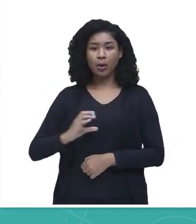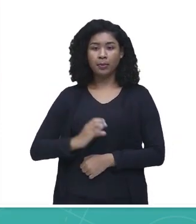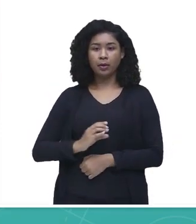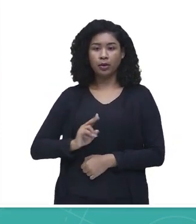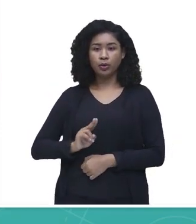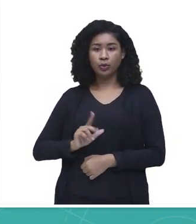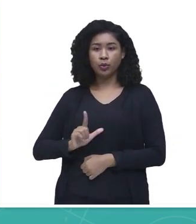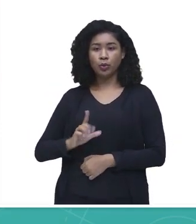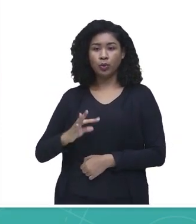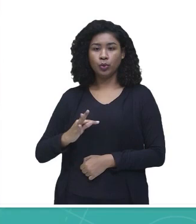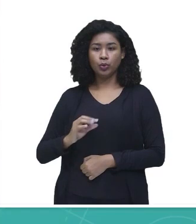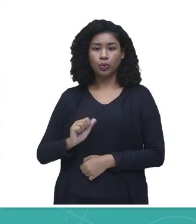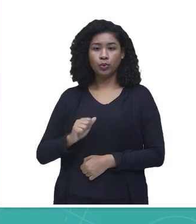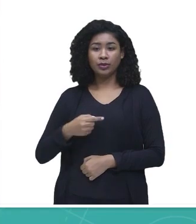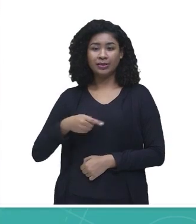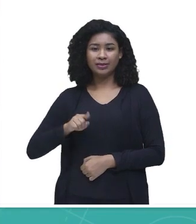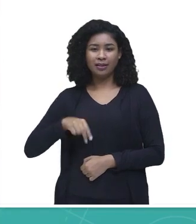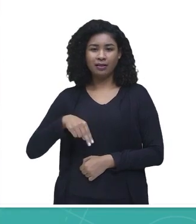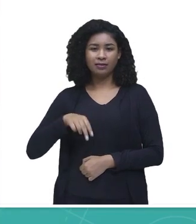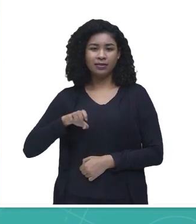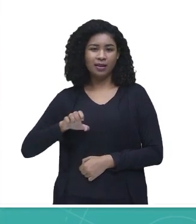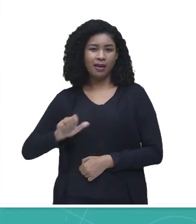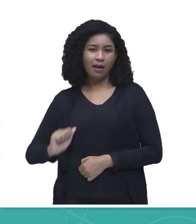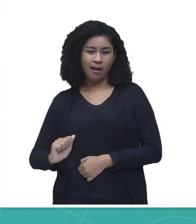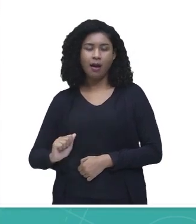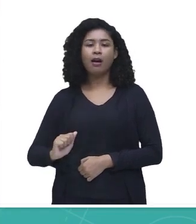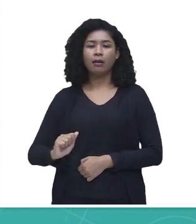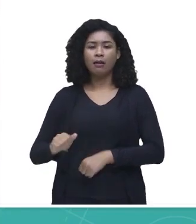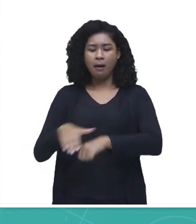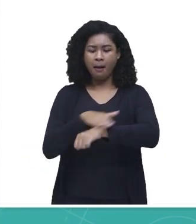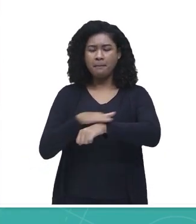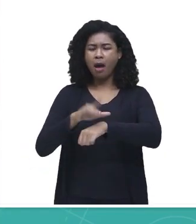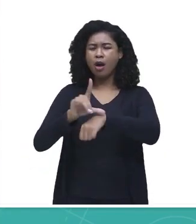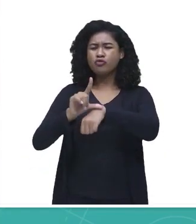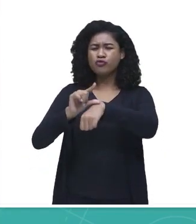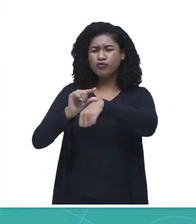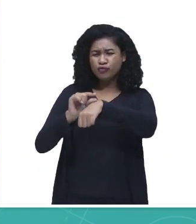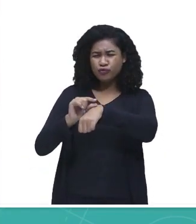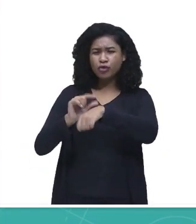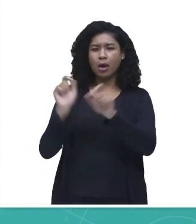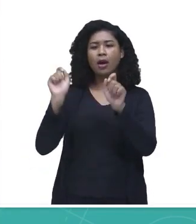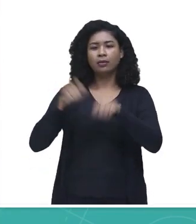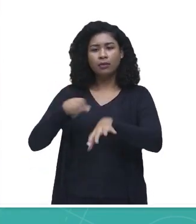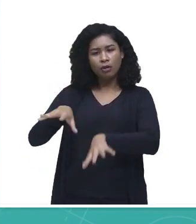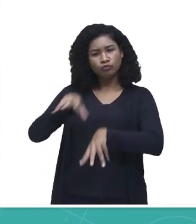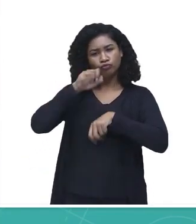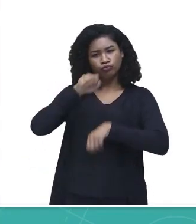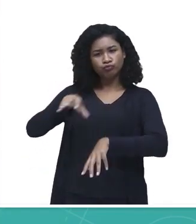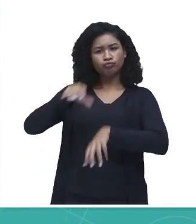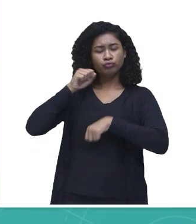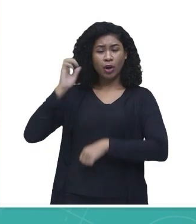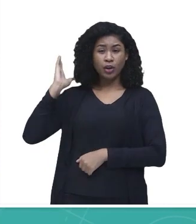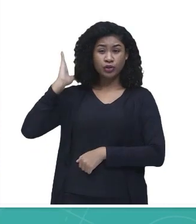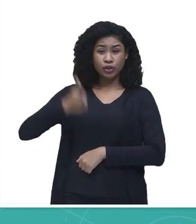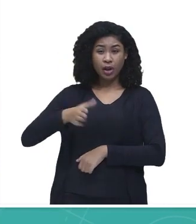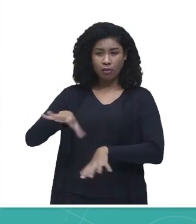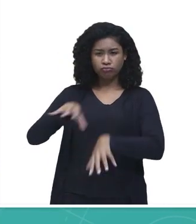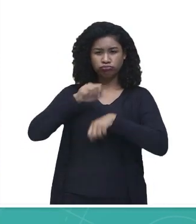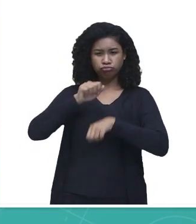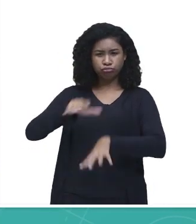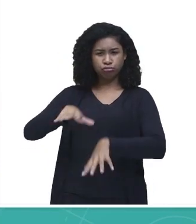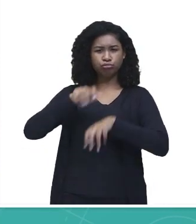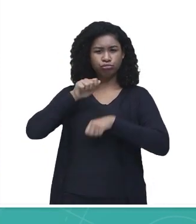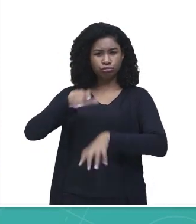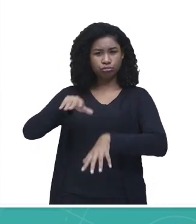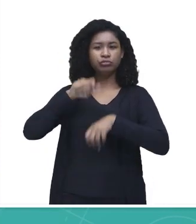desses animais ela é tão fina que vai ser possível acontecer essa troca gasosa diretamente com o ar em que o